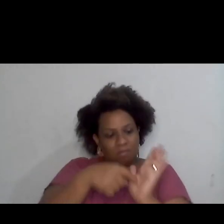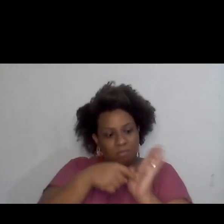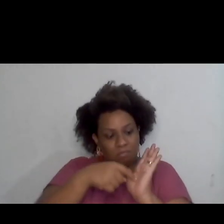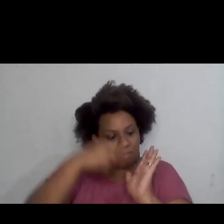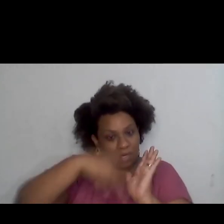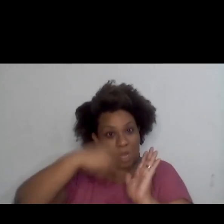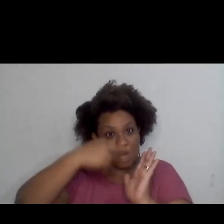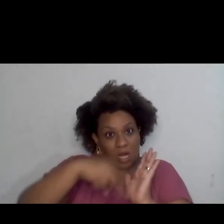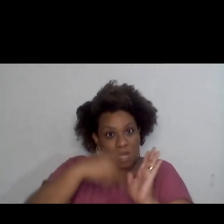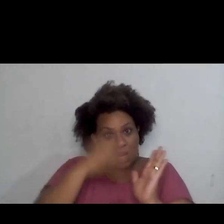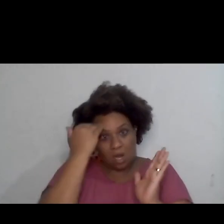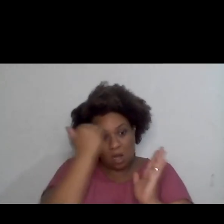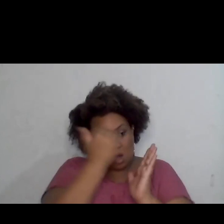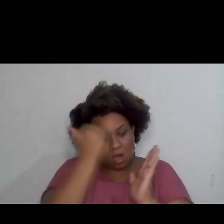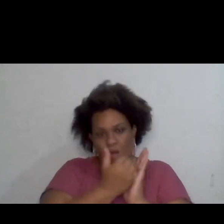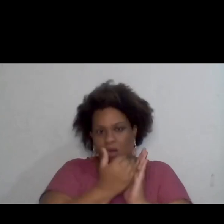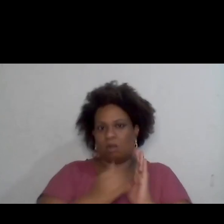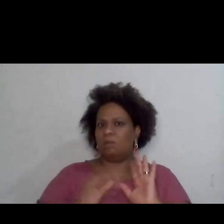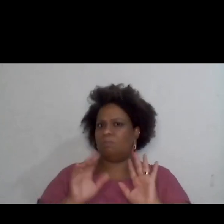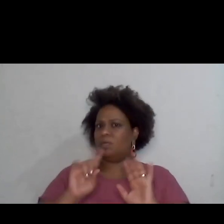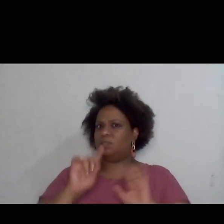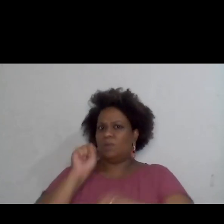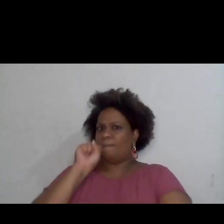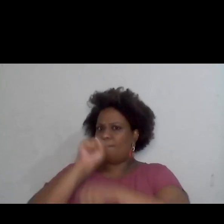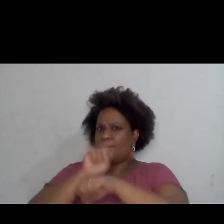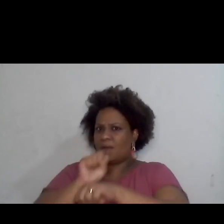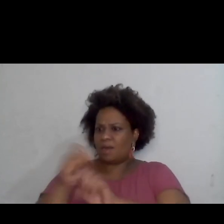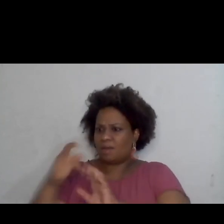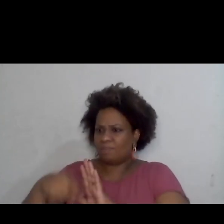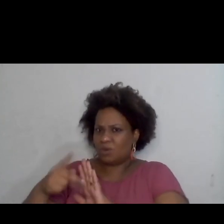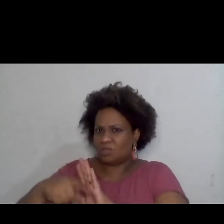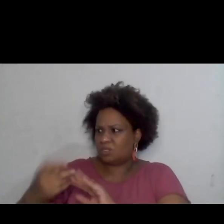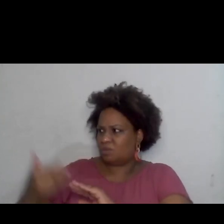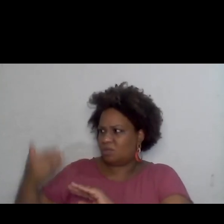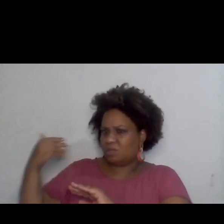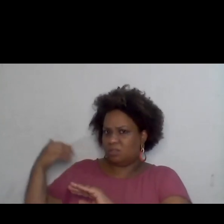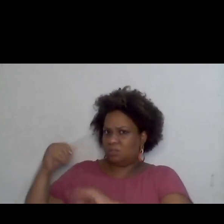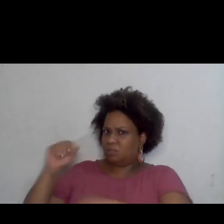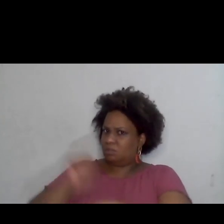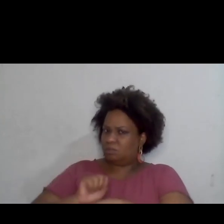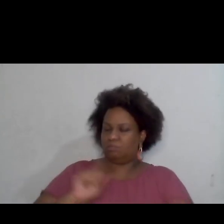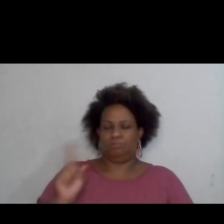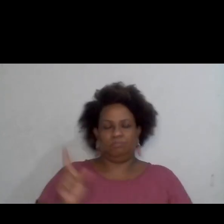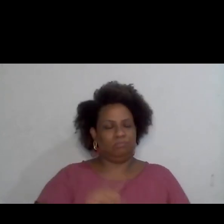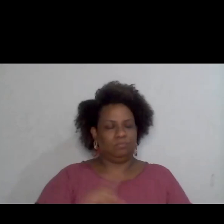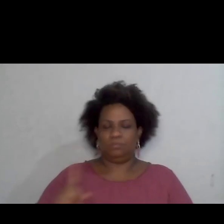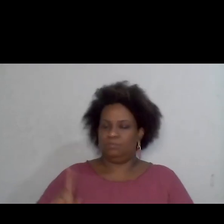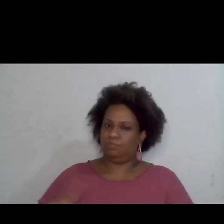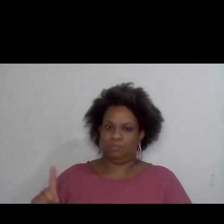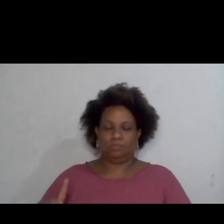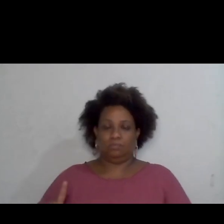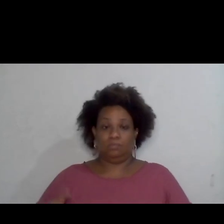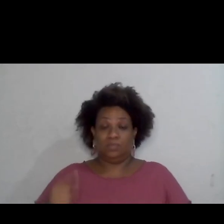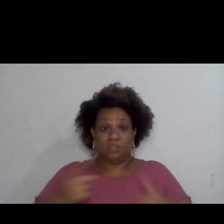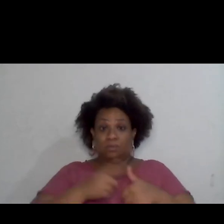gente tem feito isso. A ideia não é parar os projetos que já aconteciam e vão continuar acontecendo. Então, esse primeiro, a gente não